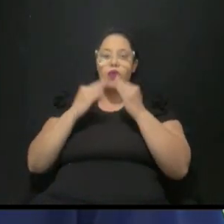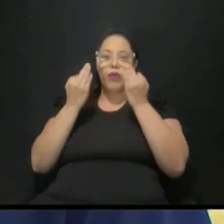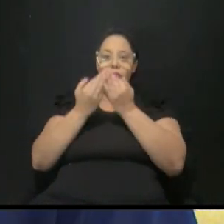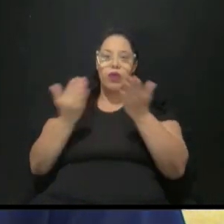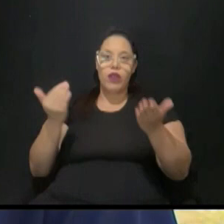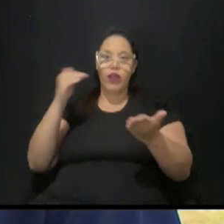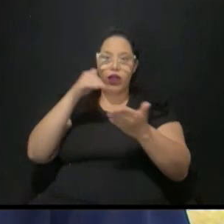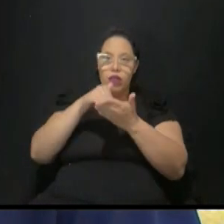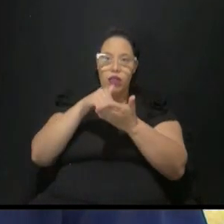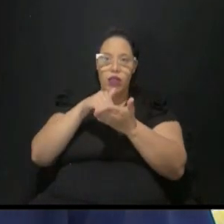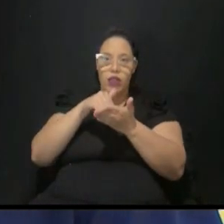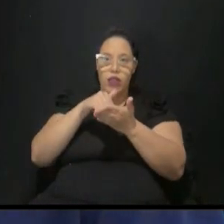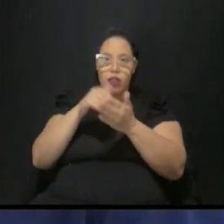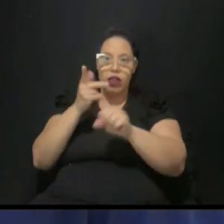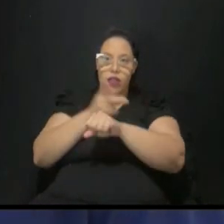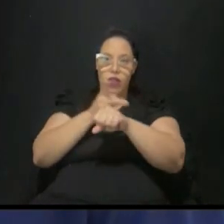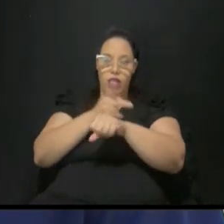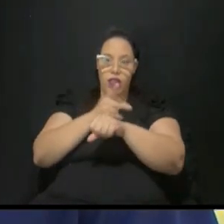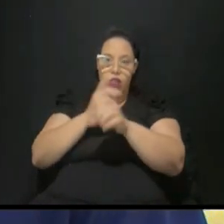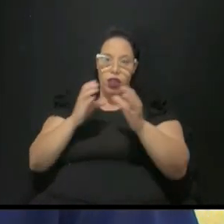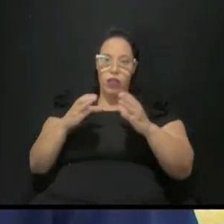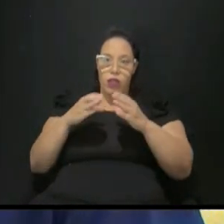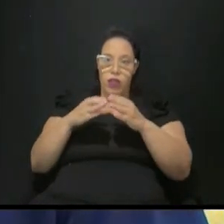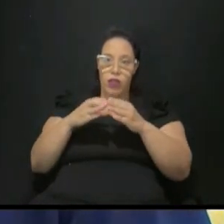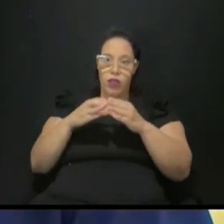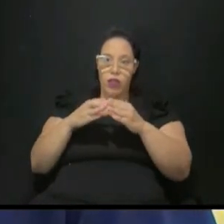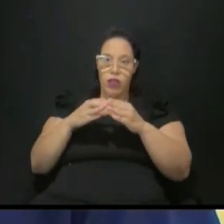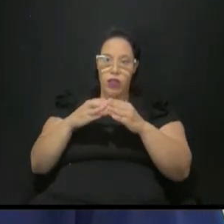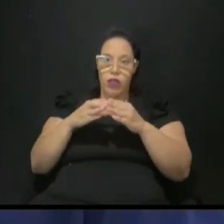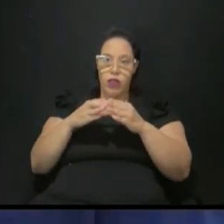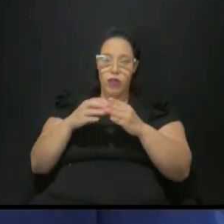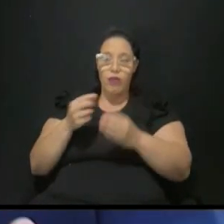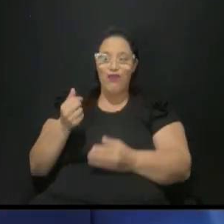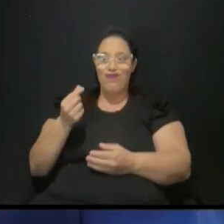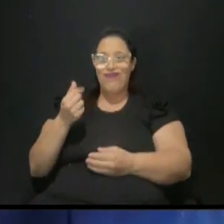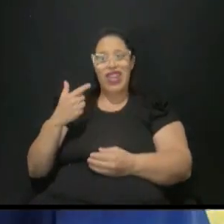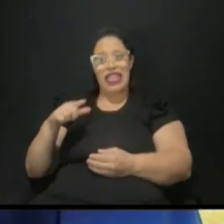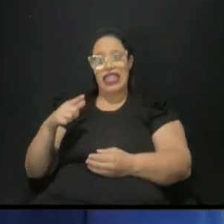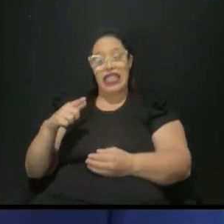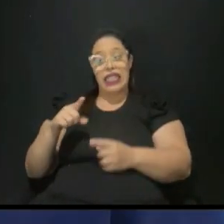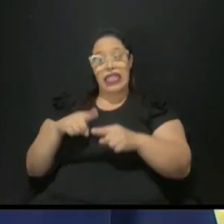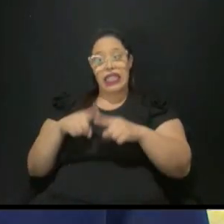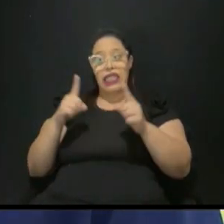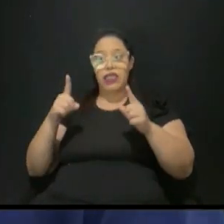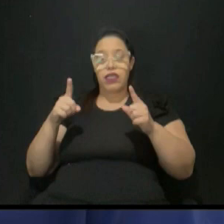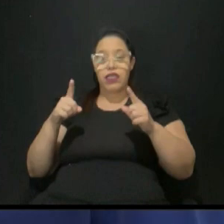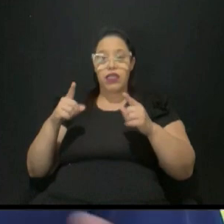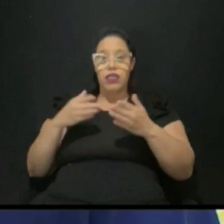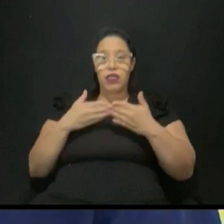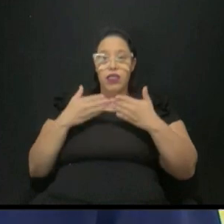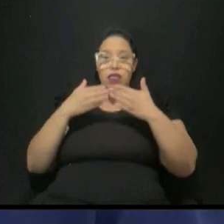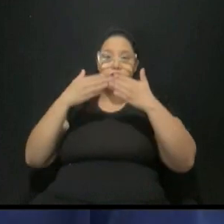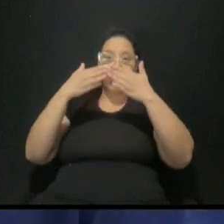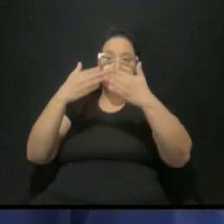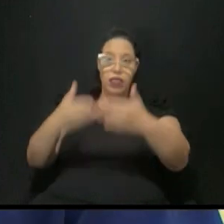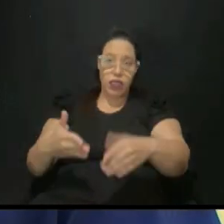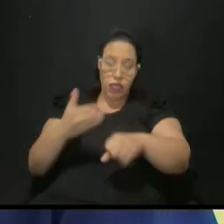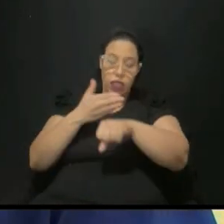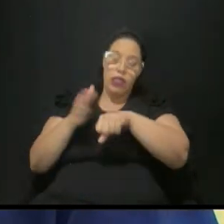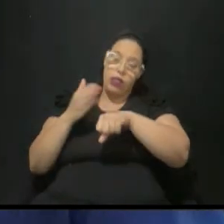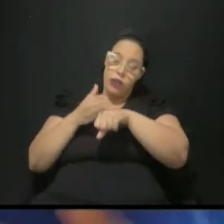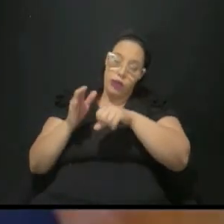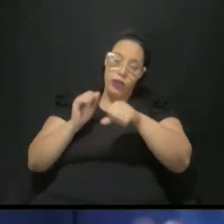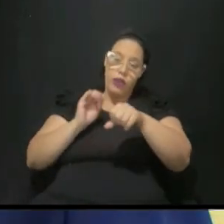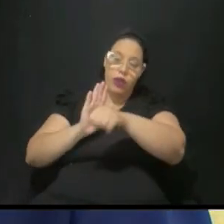a gente. No momento, a gente não oferece ajuda de custo, mas a gente oferece todo o treinamento esportivo, um acompanhamento